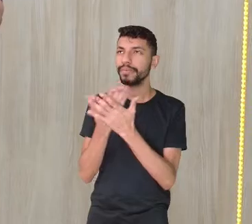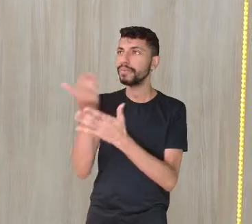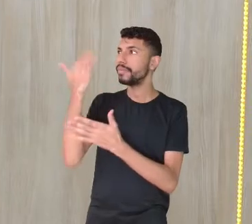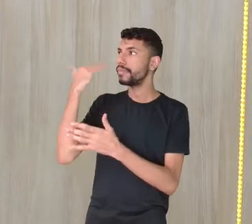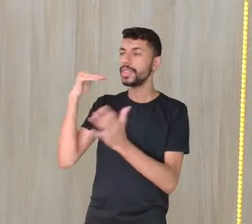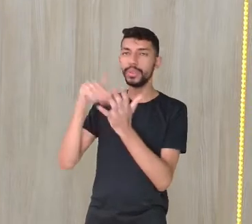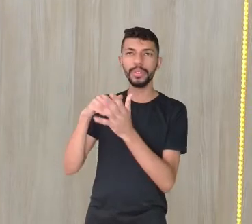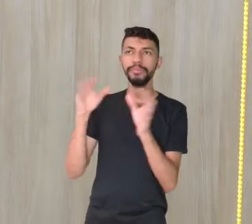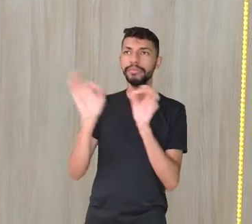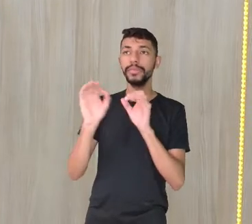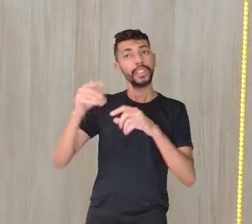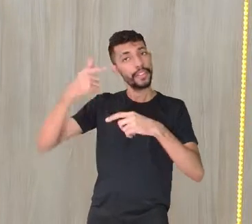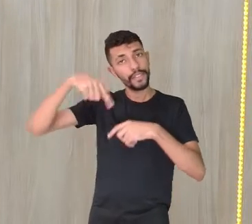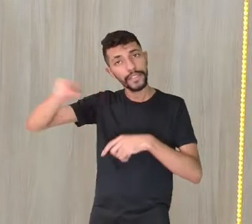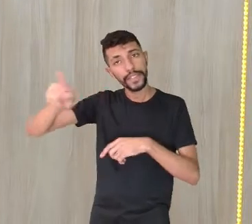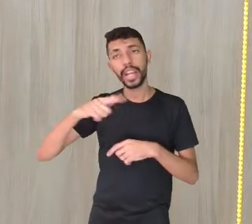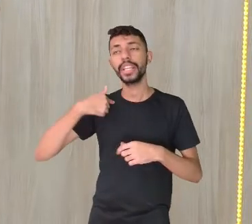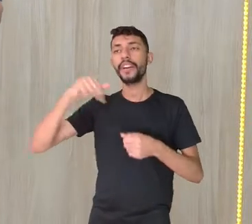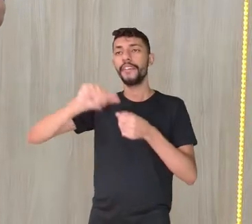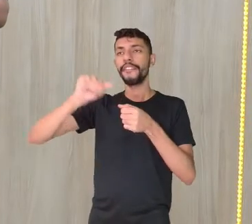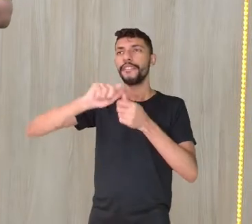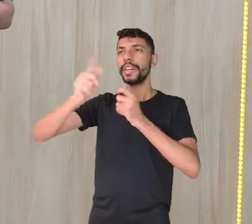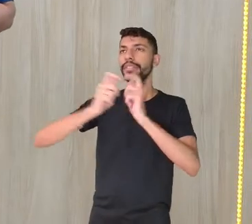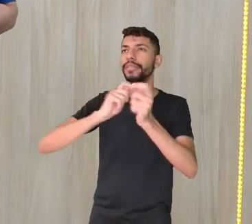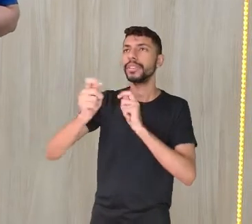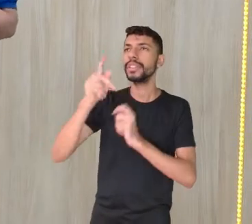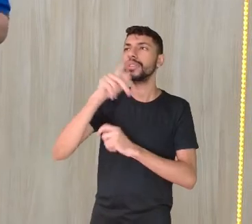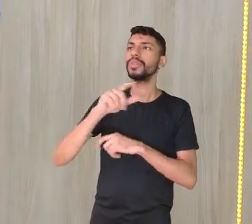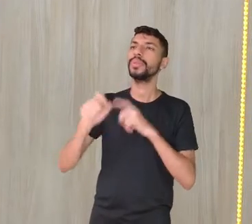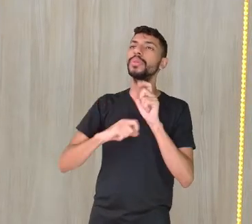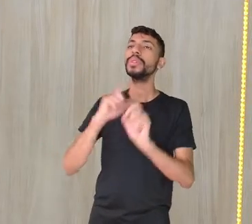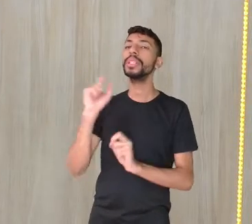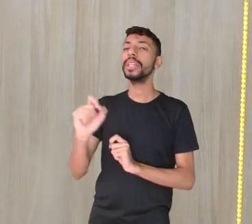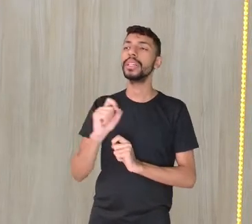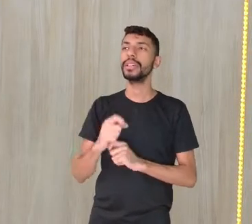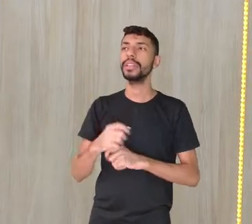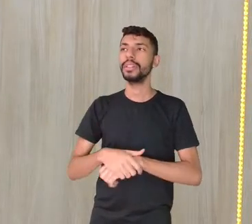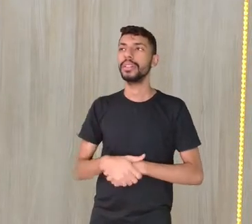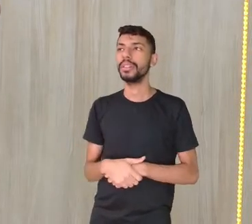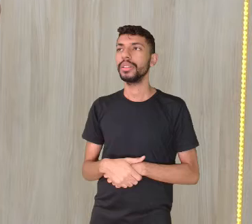vai lá, que eu fiz uma entrevista com o professor, com